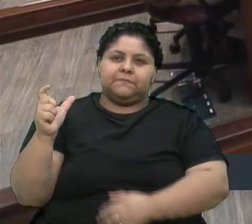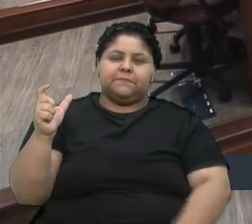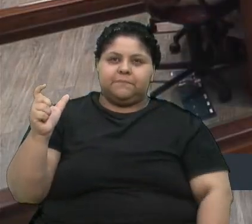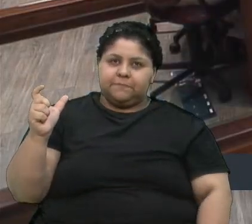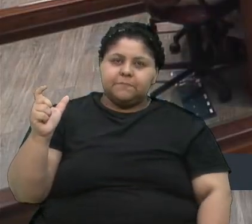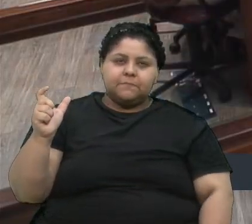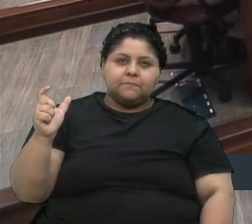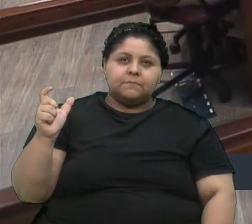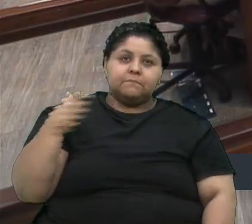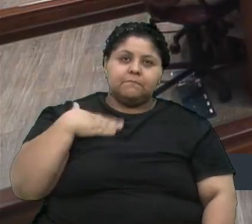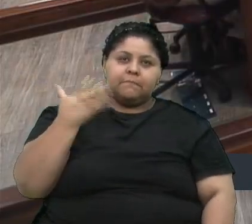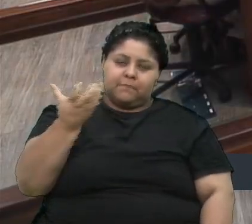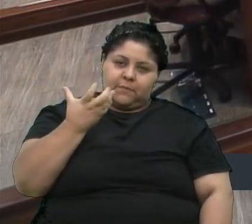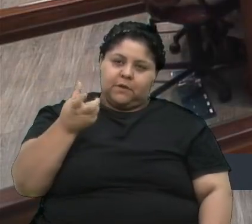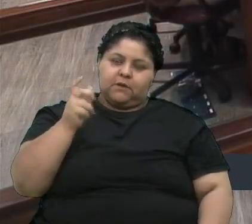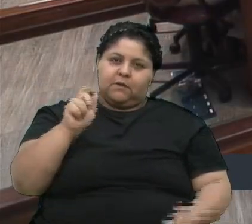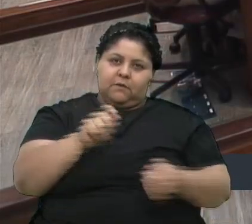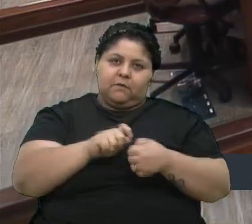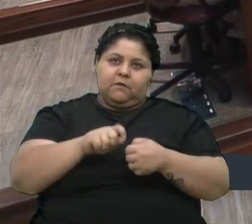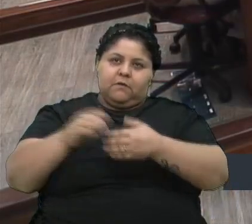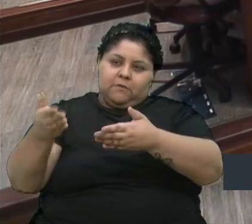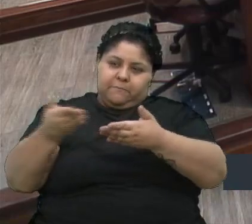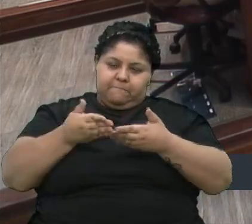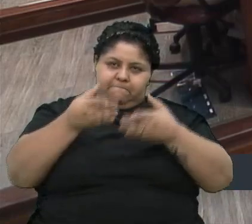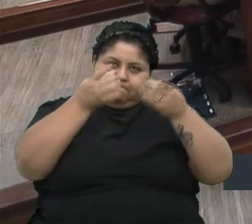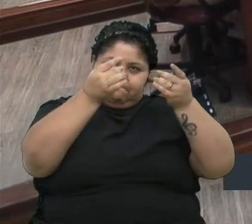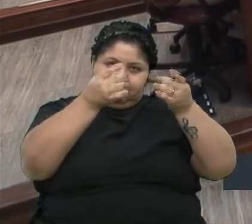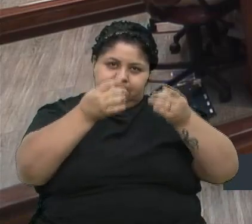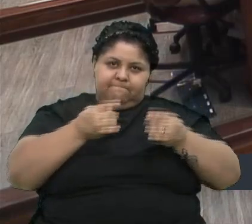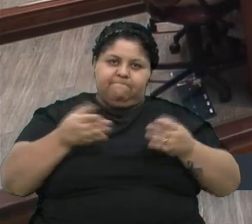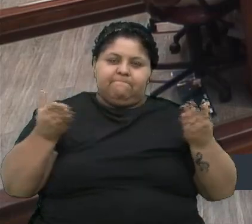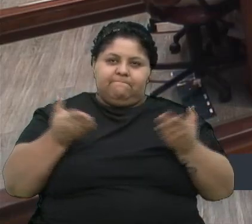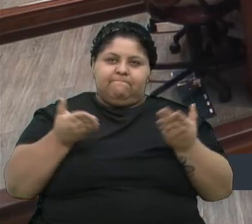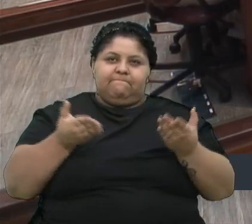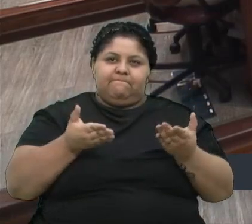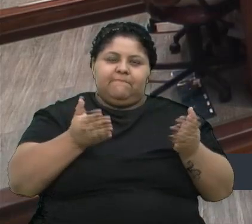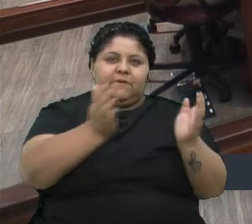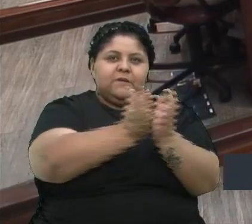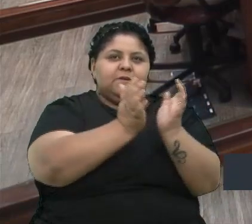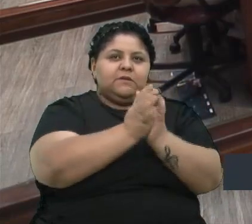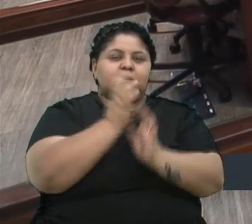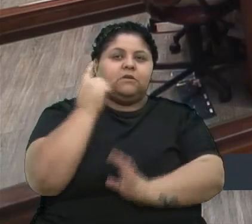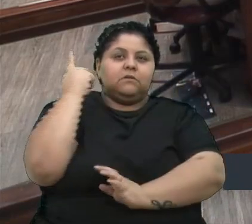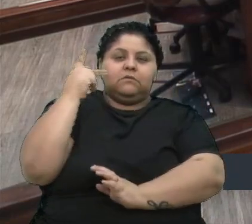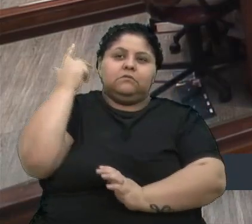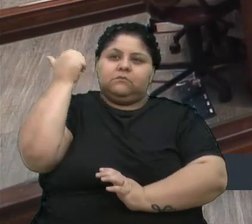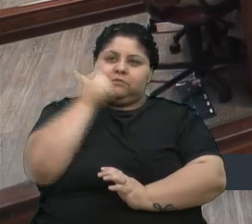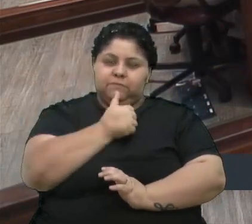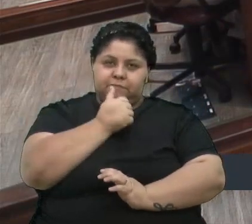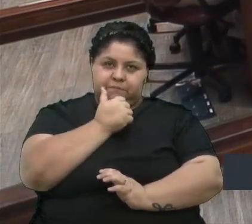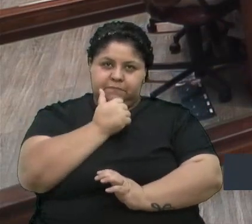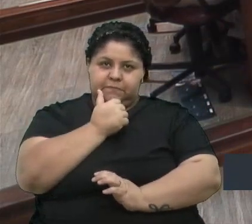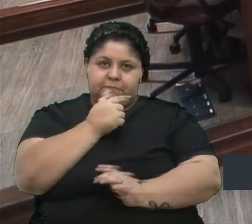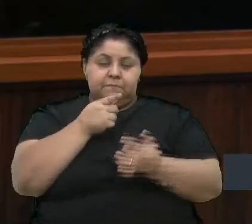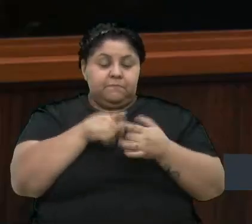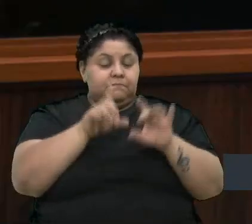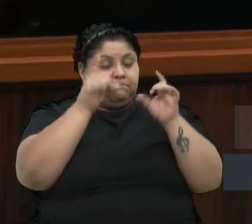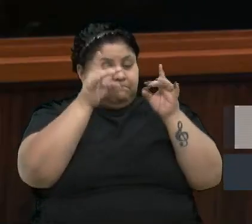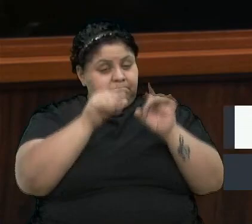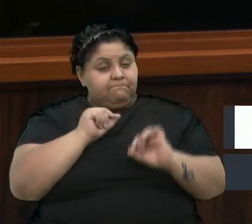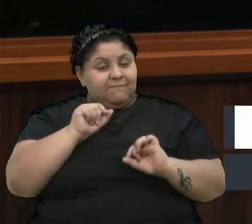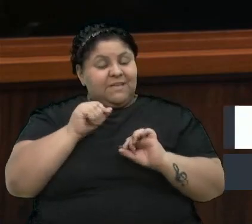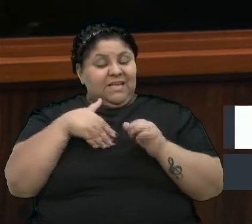Eu quero fazer um convite especial hoje para as colegas vereadoras, mas especialmente para quem está